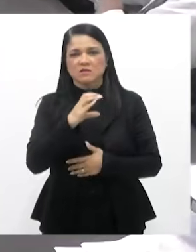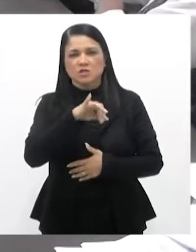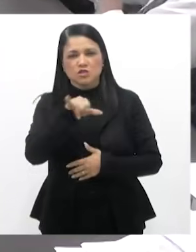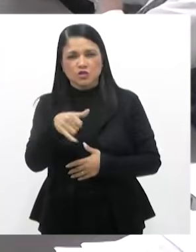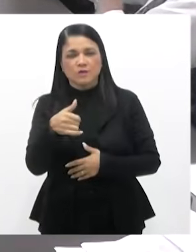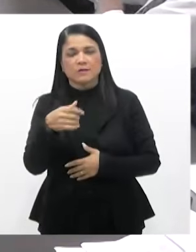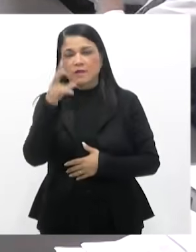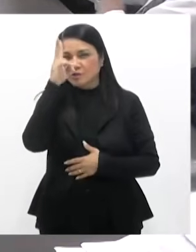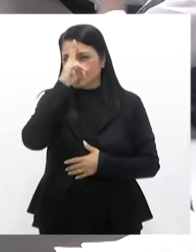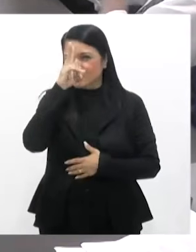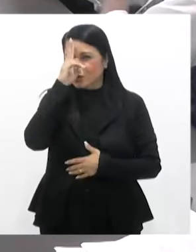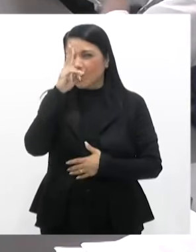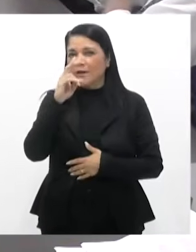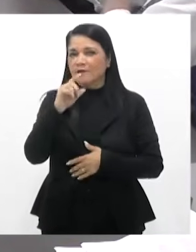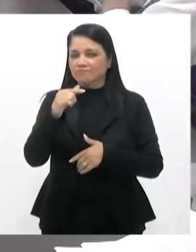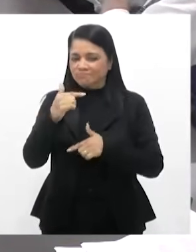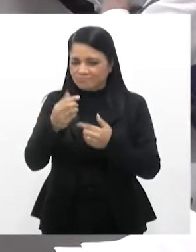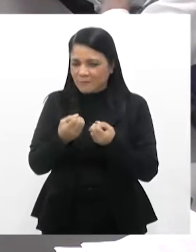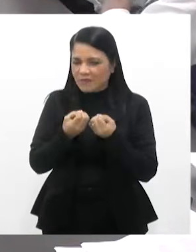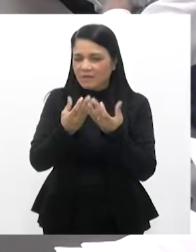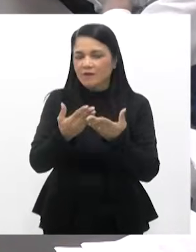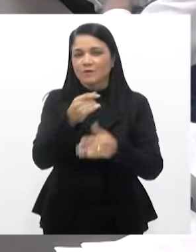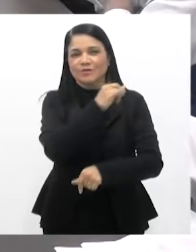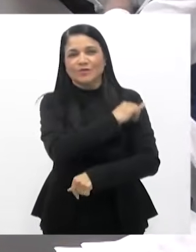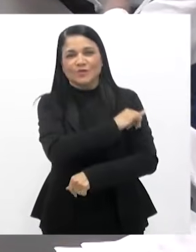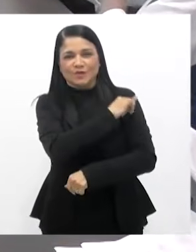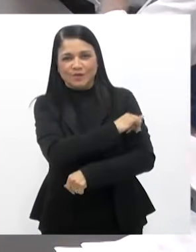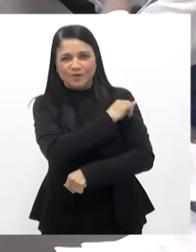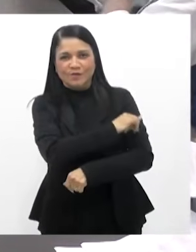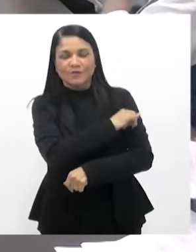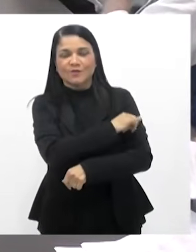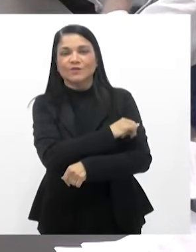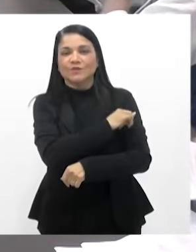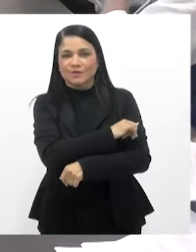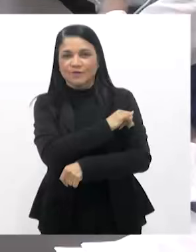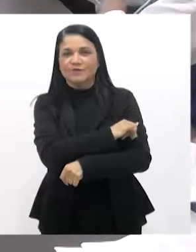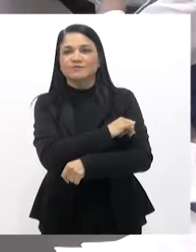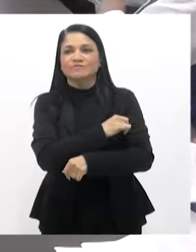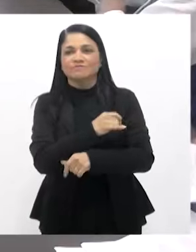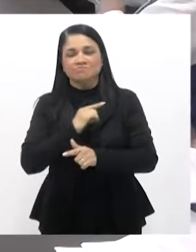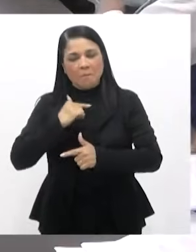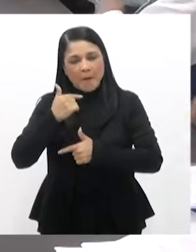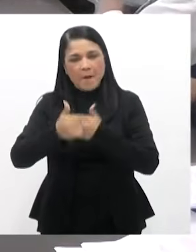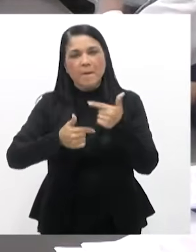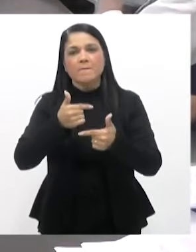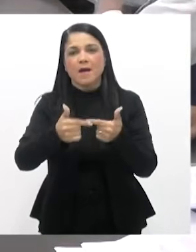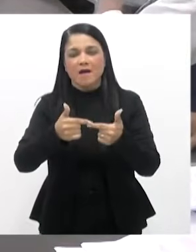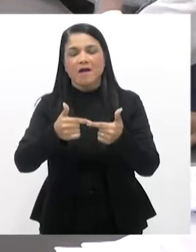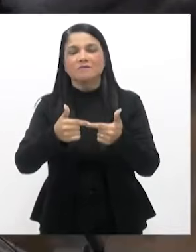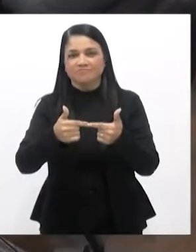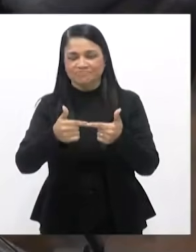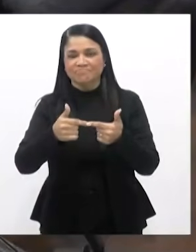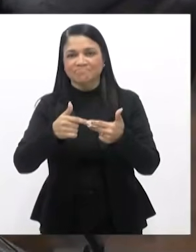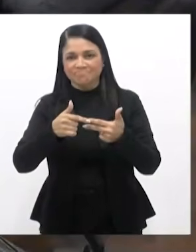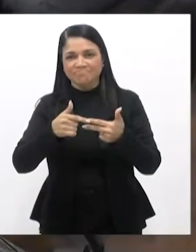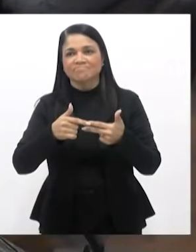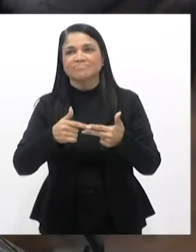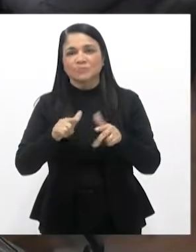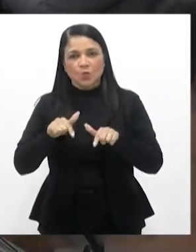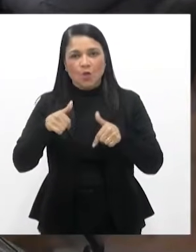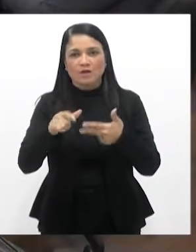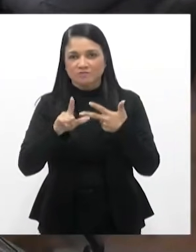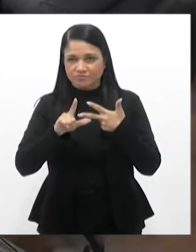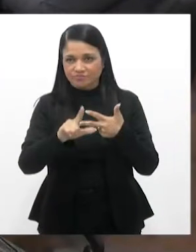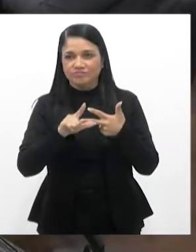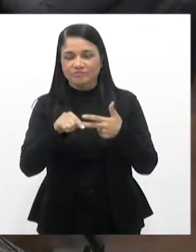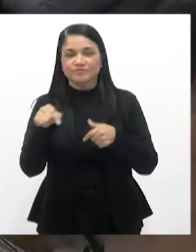fazendo história e entregando ao Rio de Janeiro, suprindo a lacuna, um hiato legislativo. Iniciado o